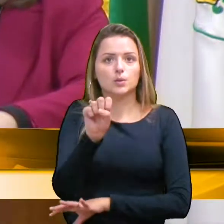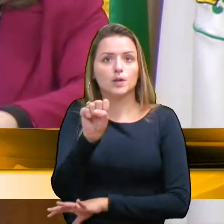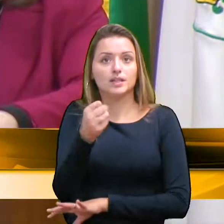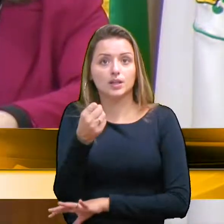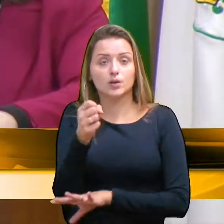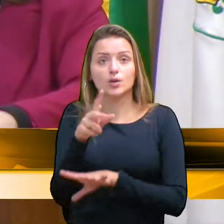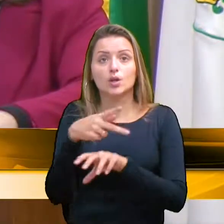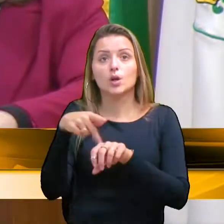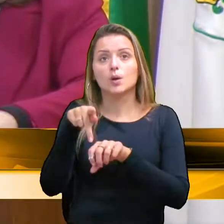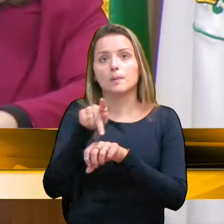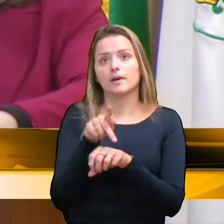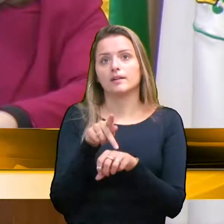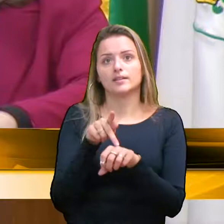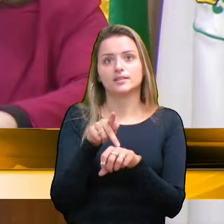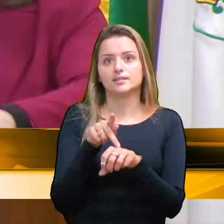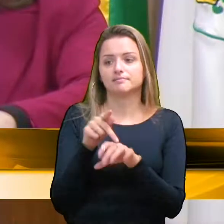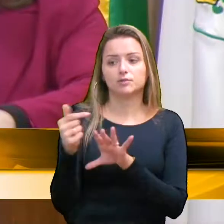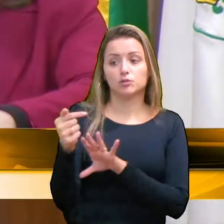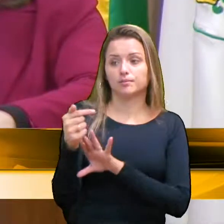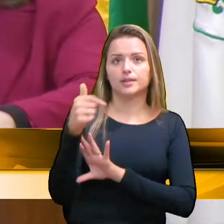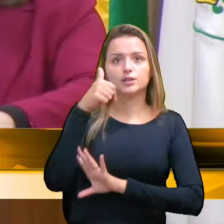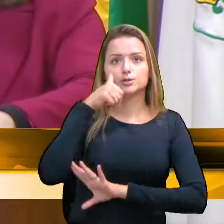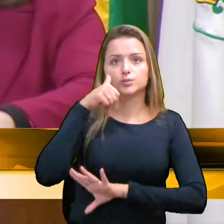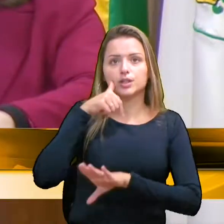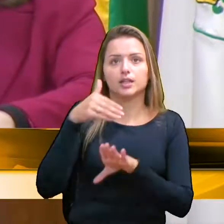158ª colocação. Então,